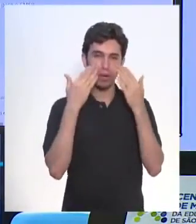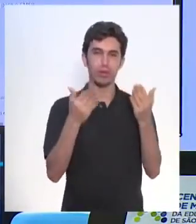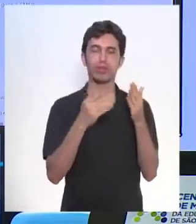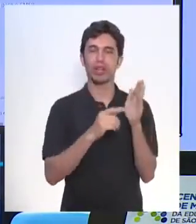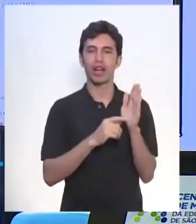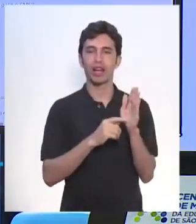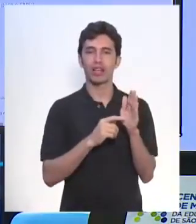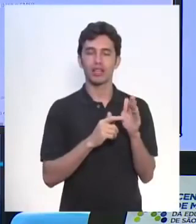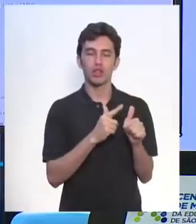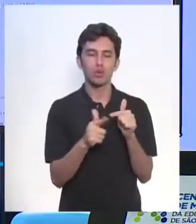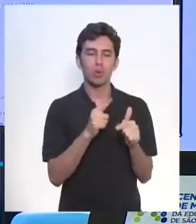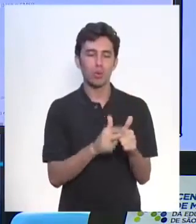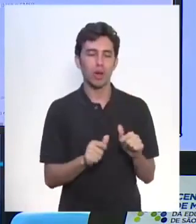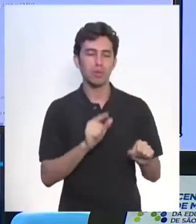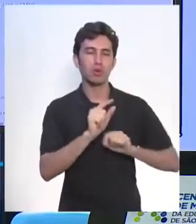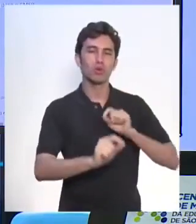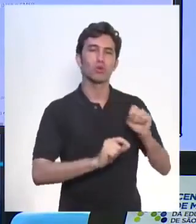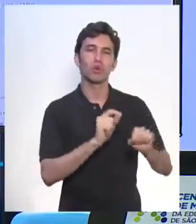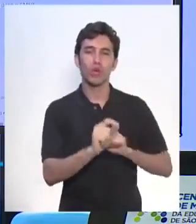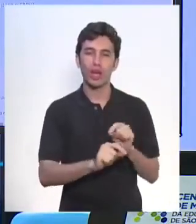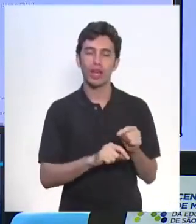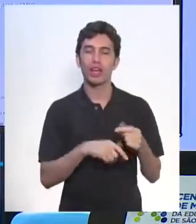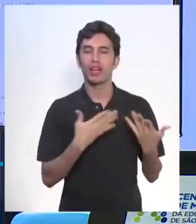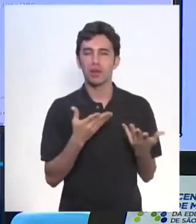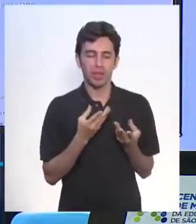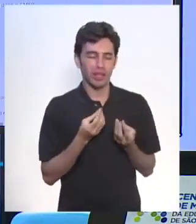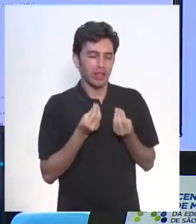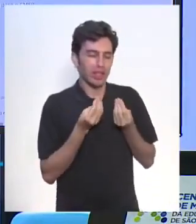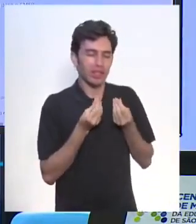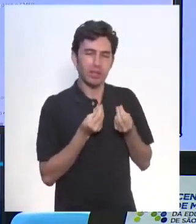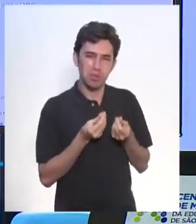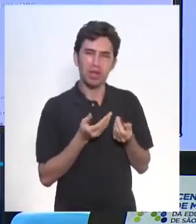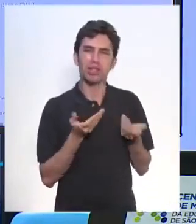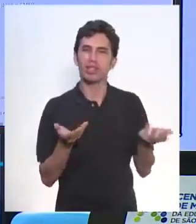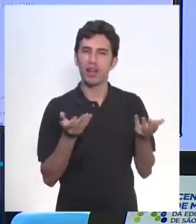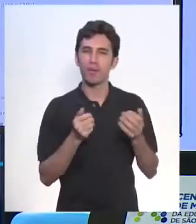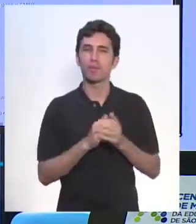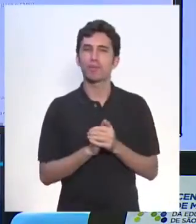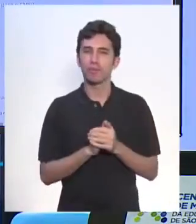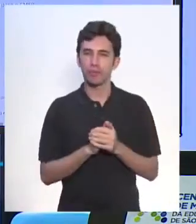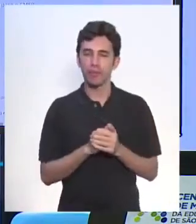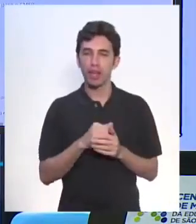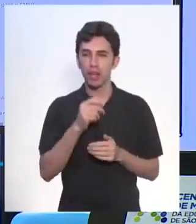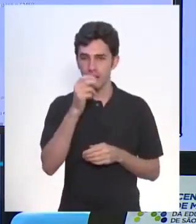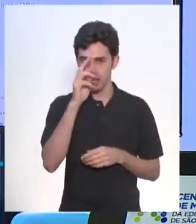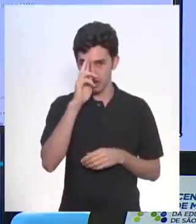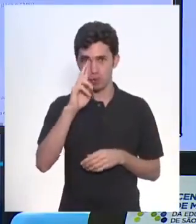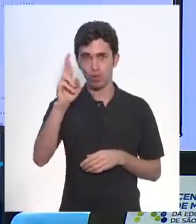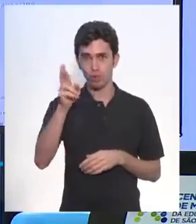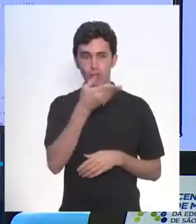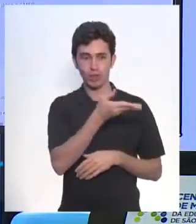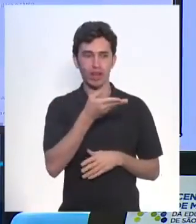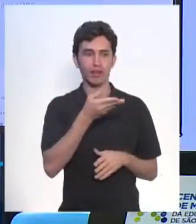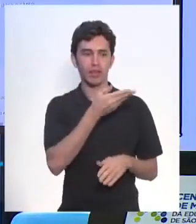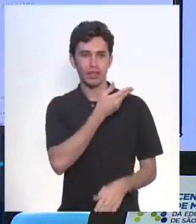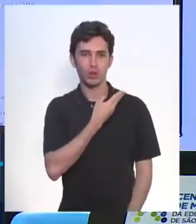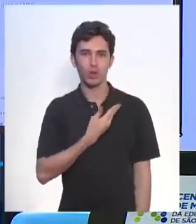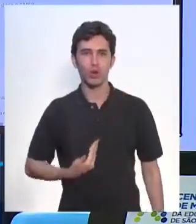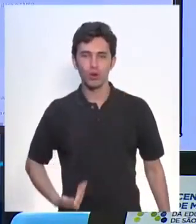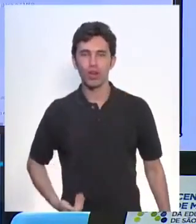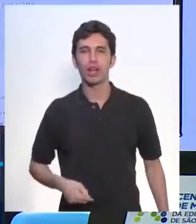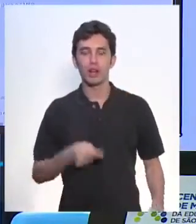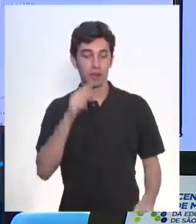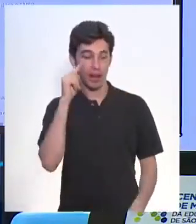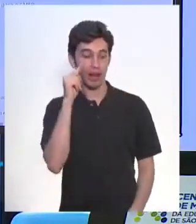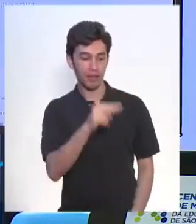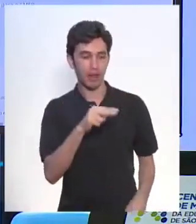problemas daquela região e, né, sensibilizar aí, né, as autoridades competentes para olharem um pouquinho para